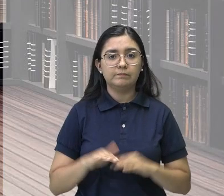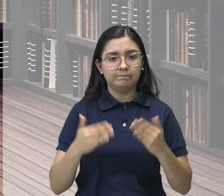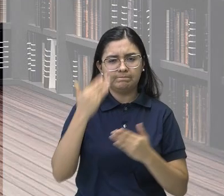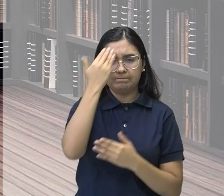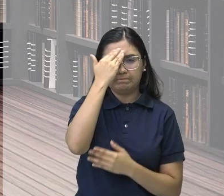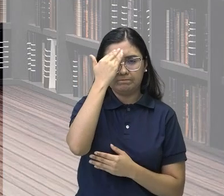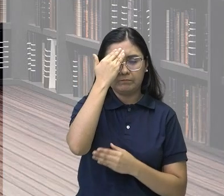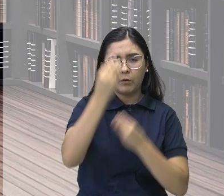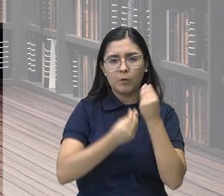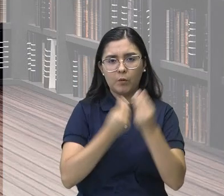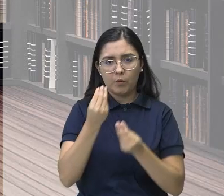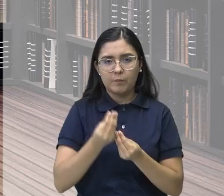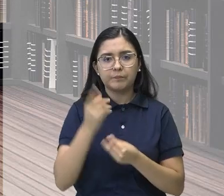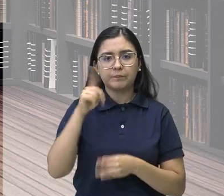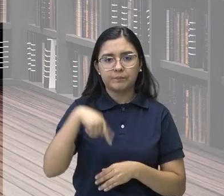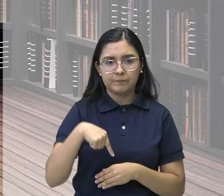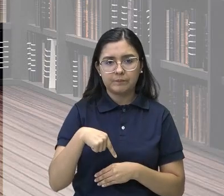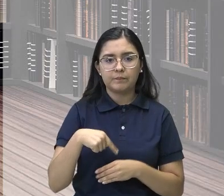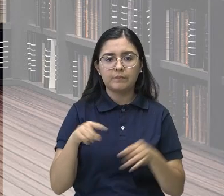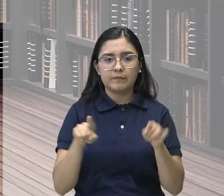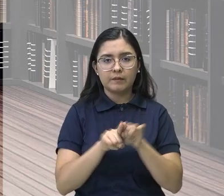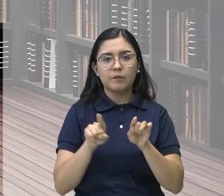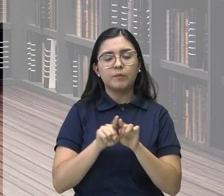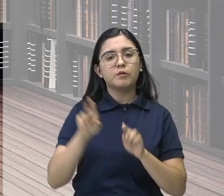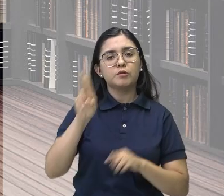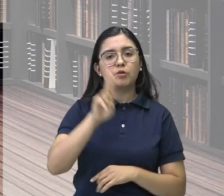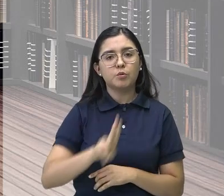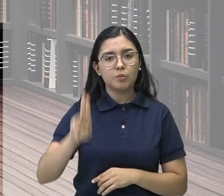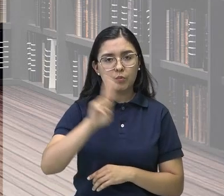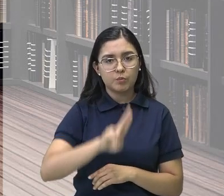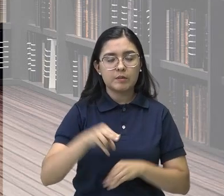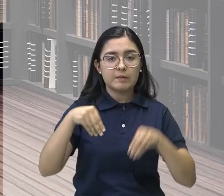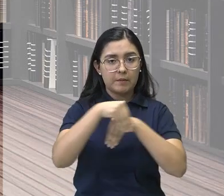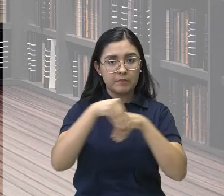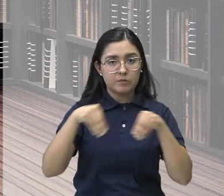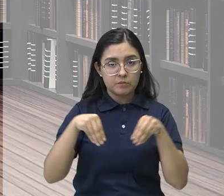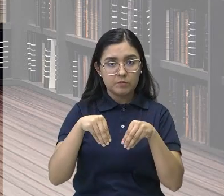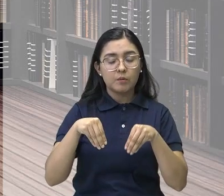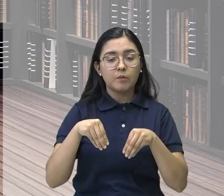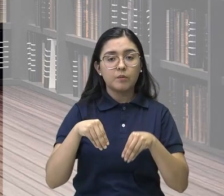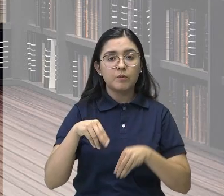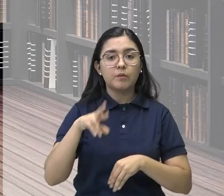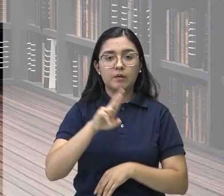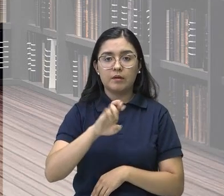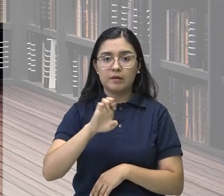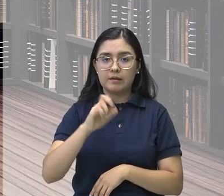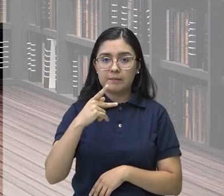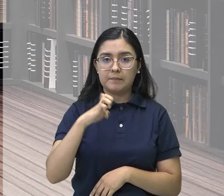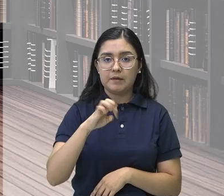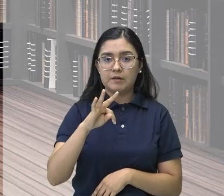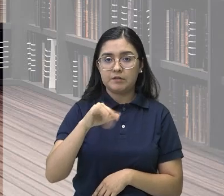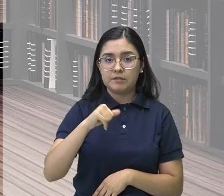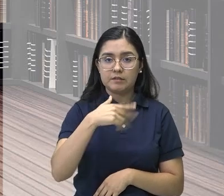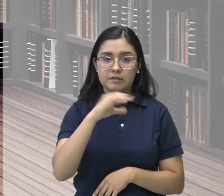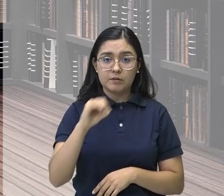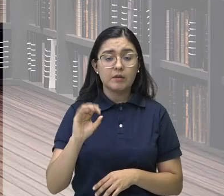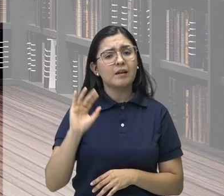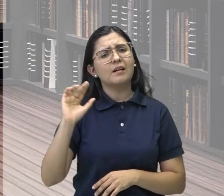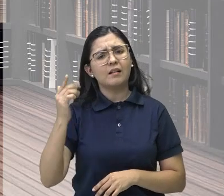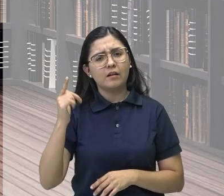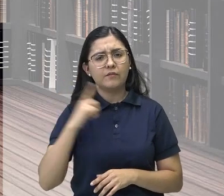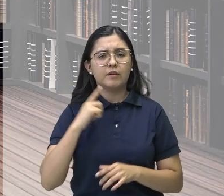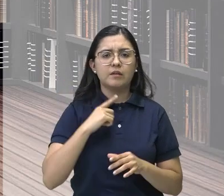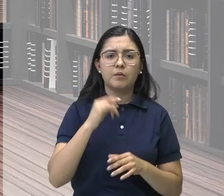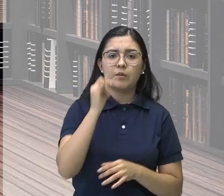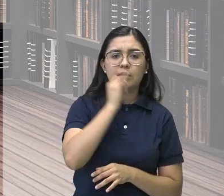Entendido, pessoal, como é que funciona? E entendido quando é que a gente aplica a nossa permutação com repetição? Claro que a gente vai ter o nosso exemplo